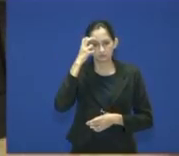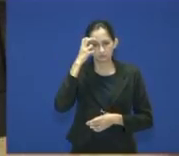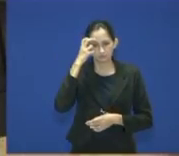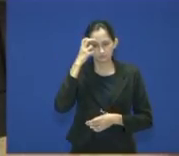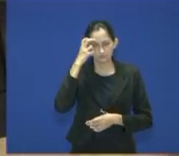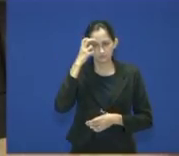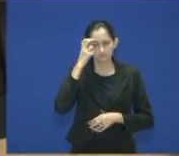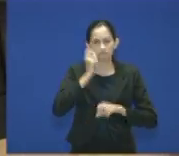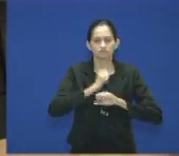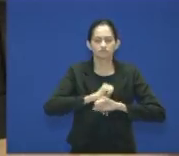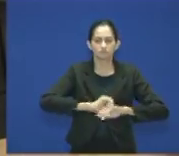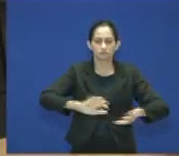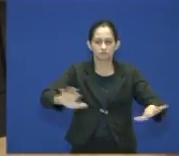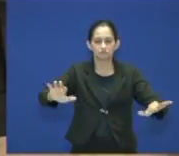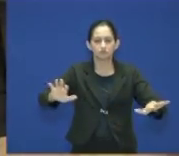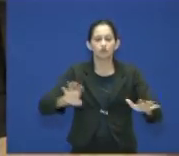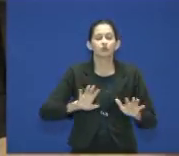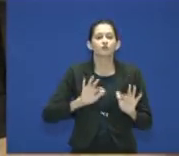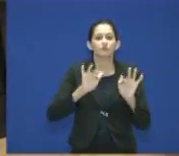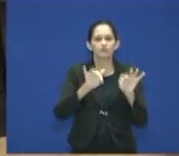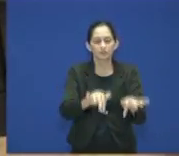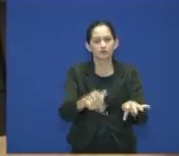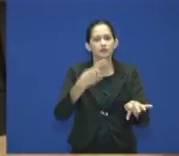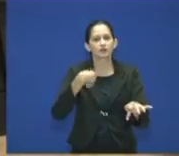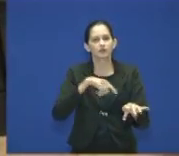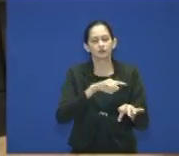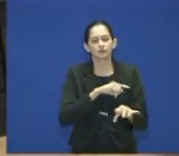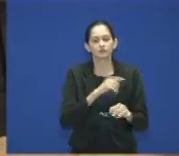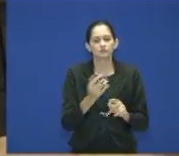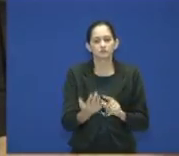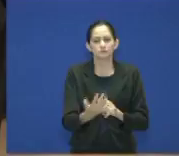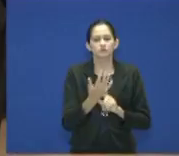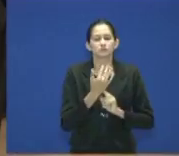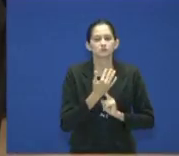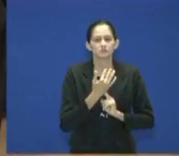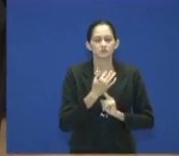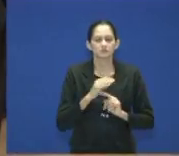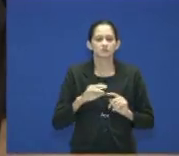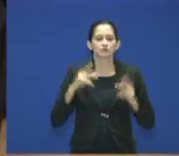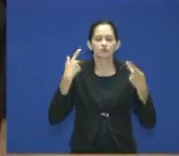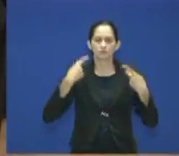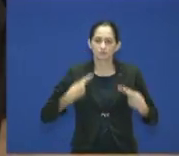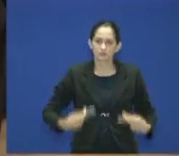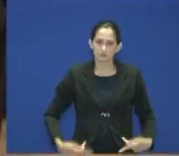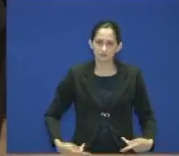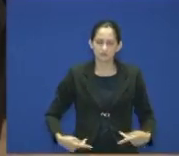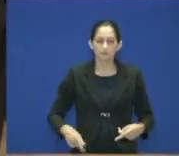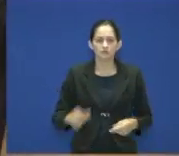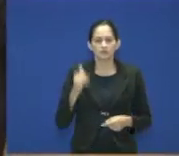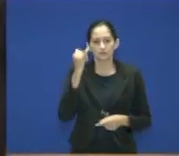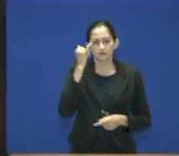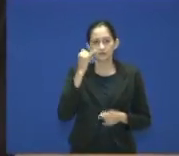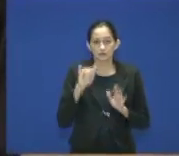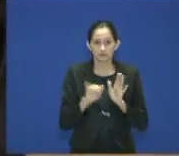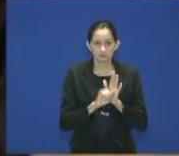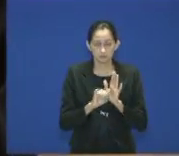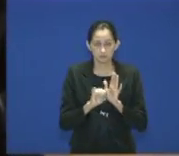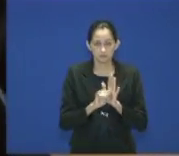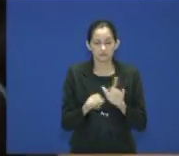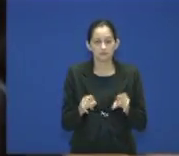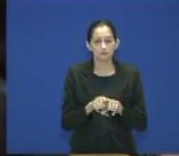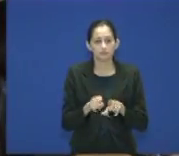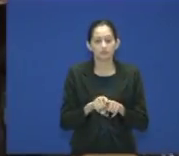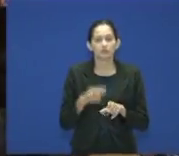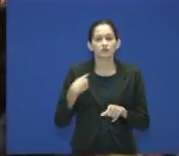dimensão que, no final, nos define enquanto seres humanos, as nossas identidades e as